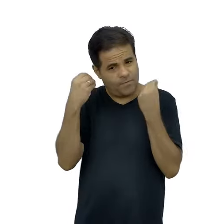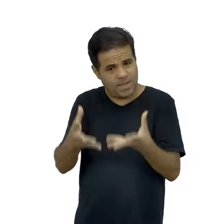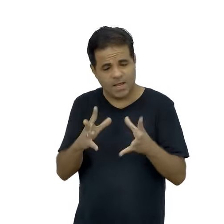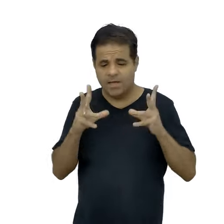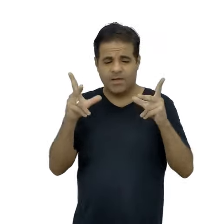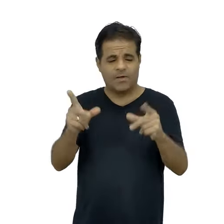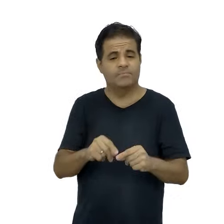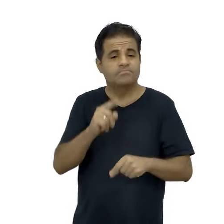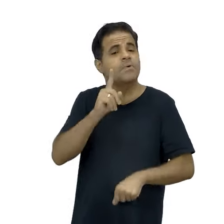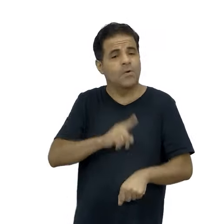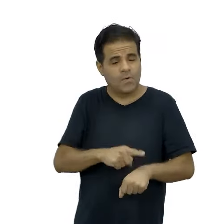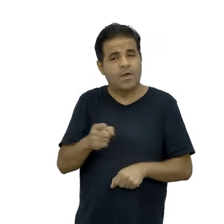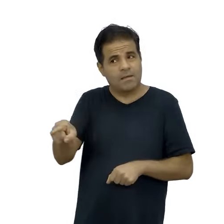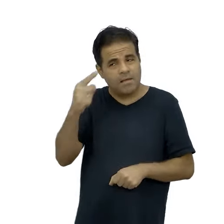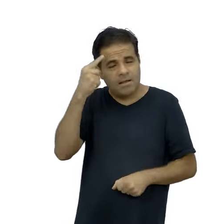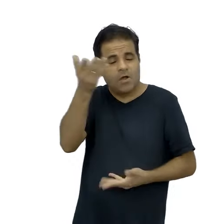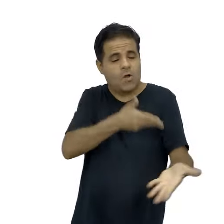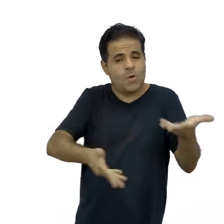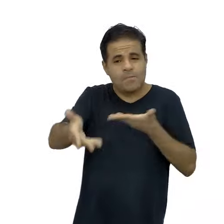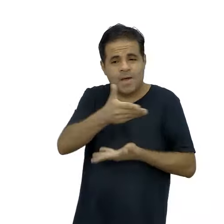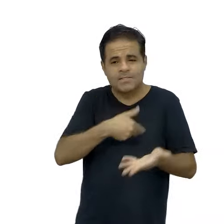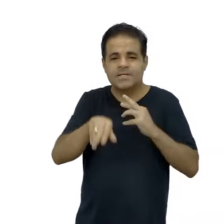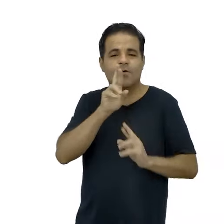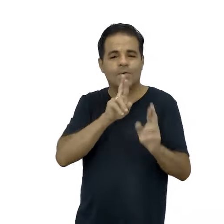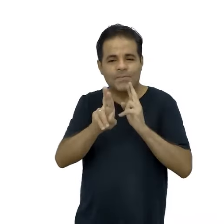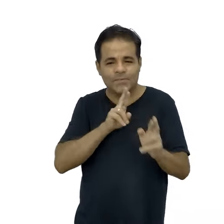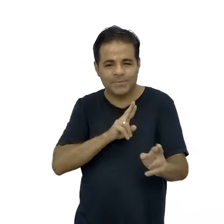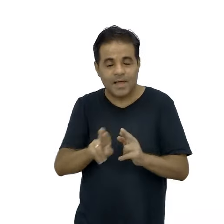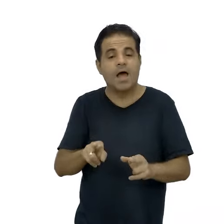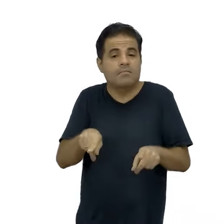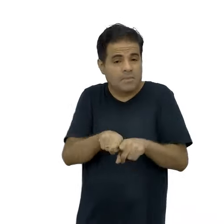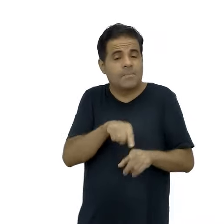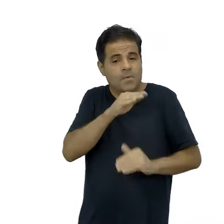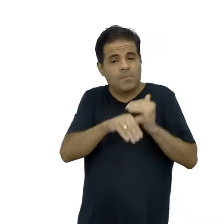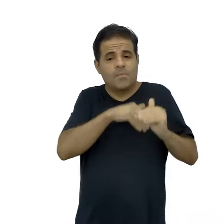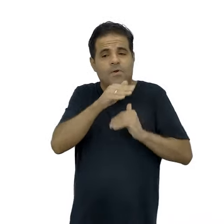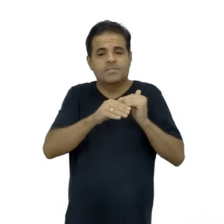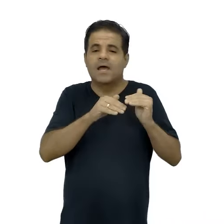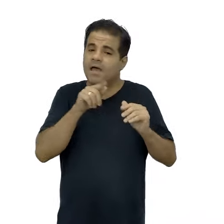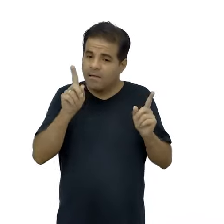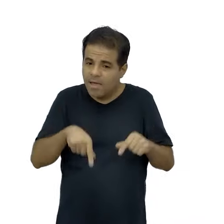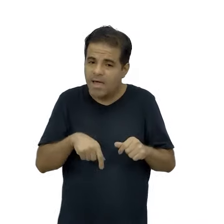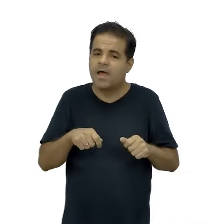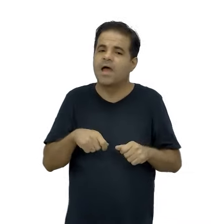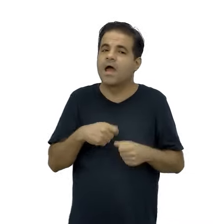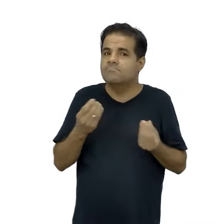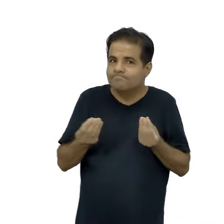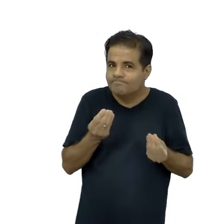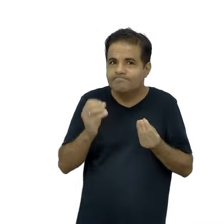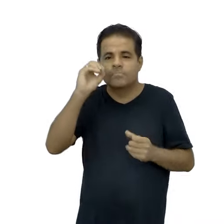todos, no momento em que eles compartilham dos seus resultados e do processo de desenvolvimento dessas operações.